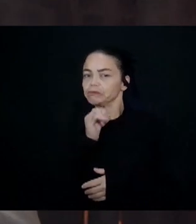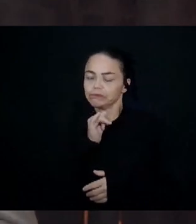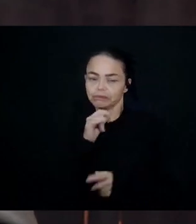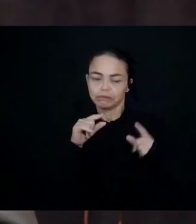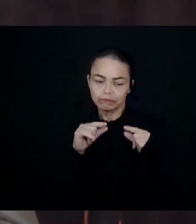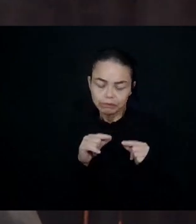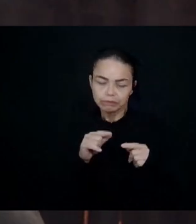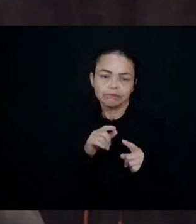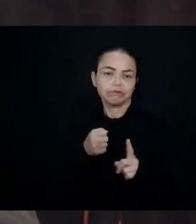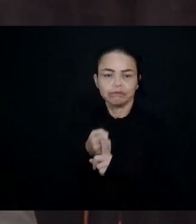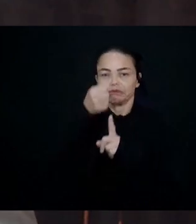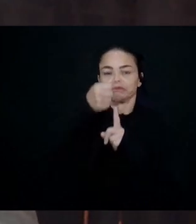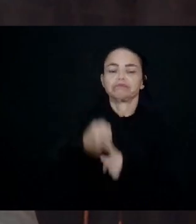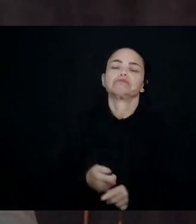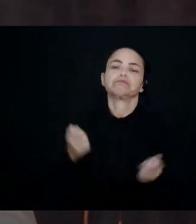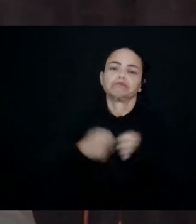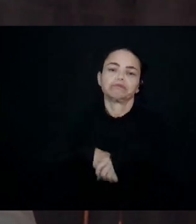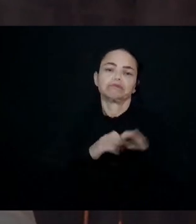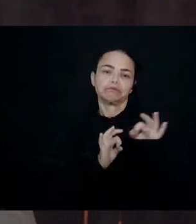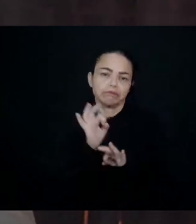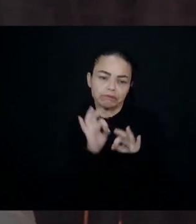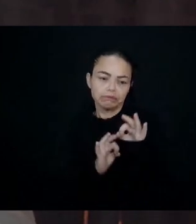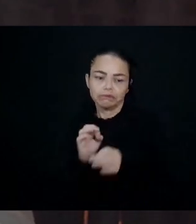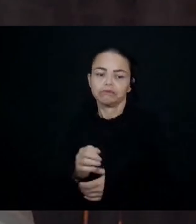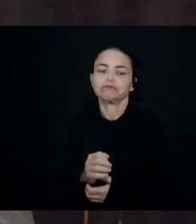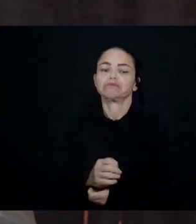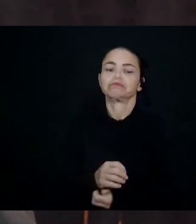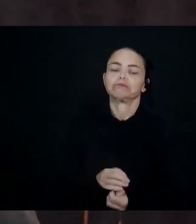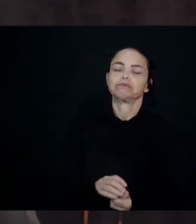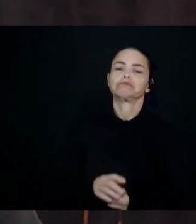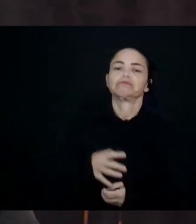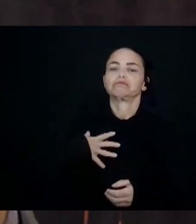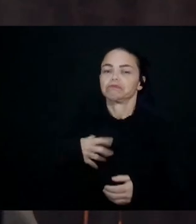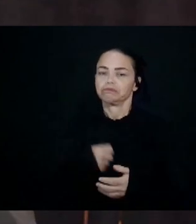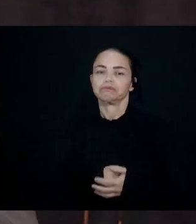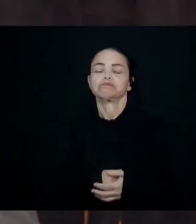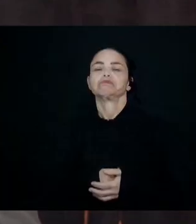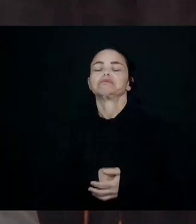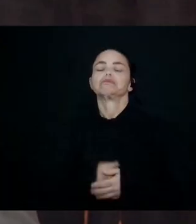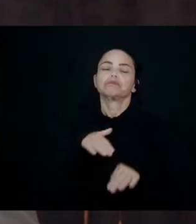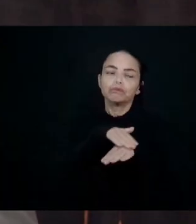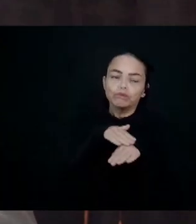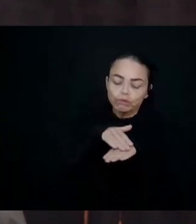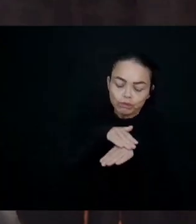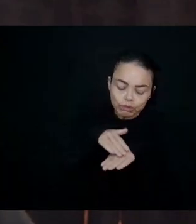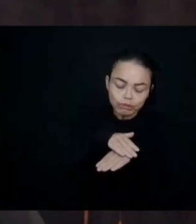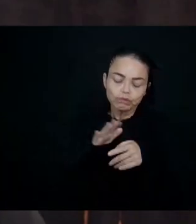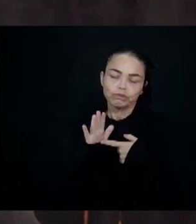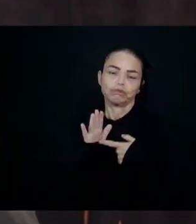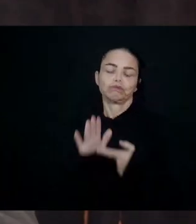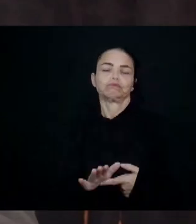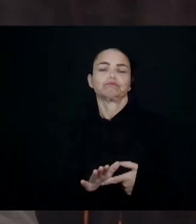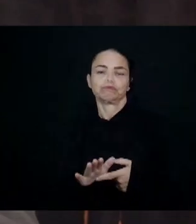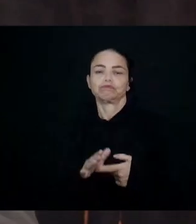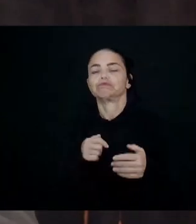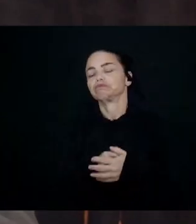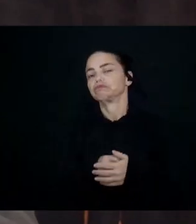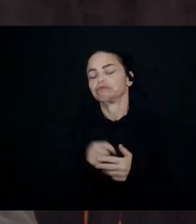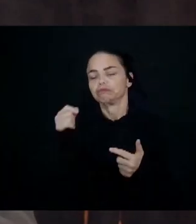impacto, ele pode preparar já o filho, né, para essa situação. Então, conversa, mostra quais são as possibilidades,